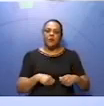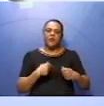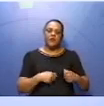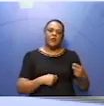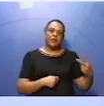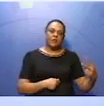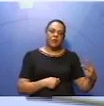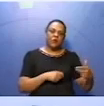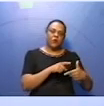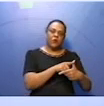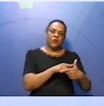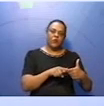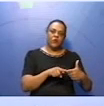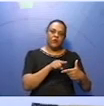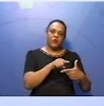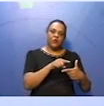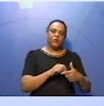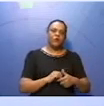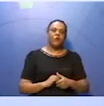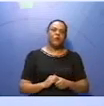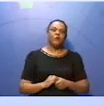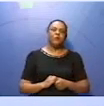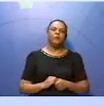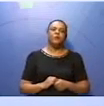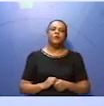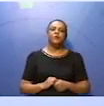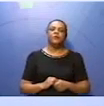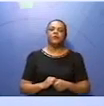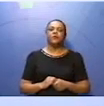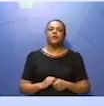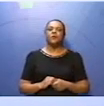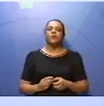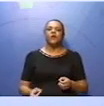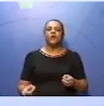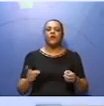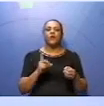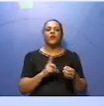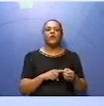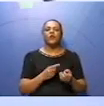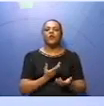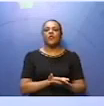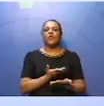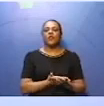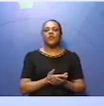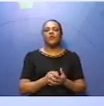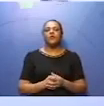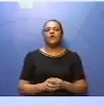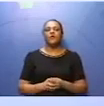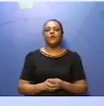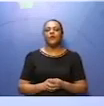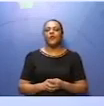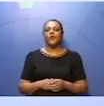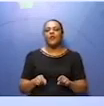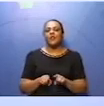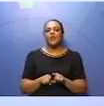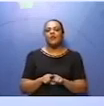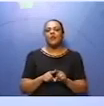divisores. Então, vamos voltar lá Antes disso, tem as